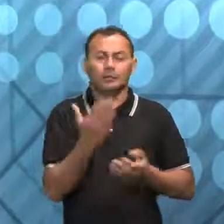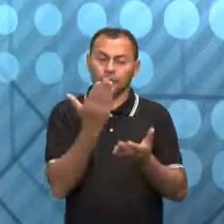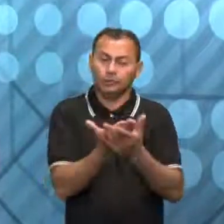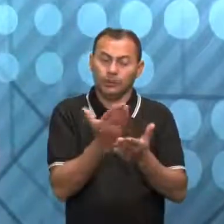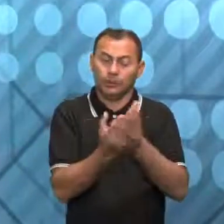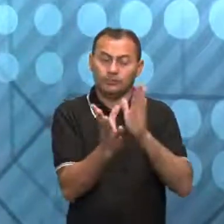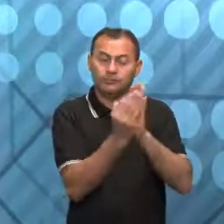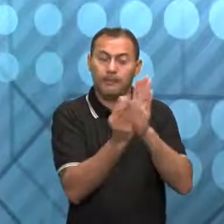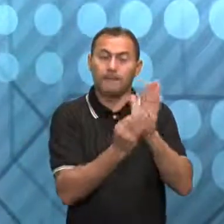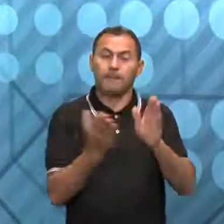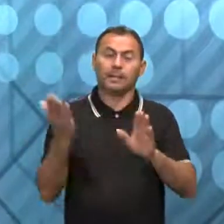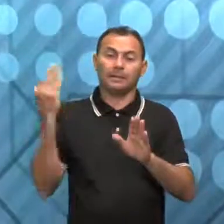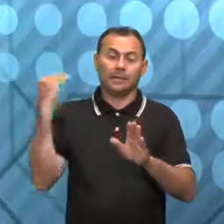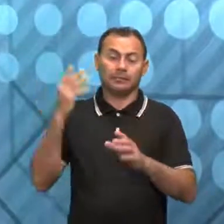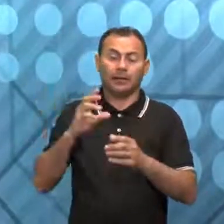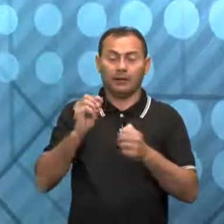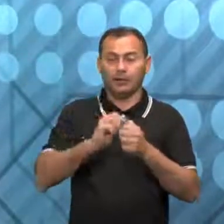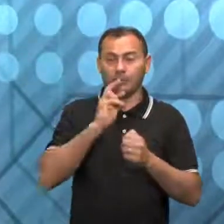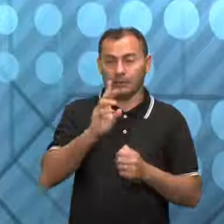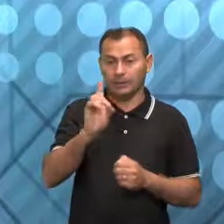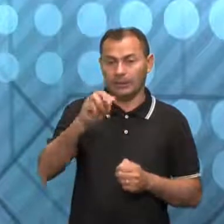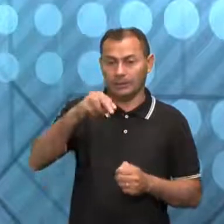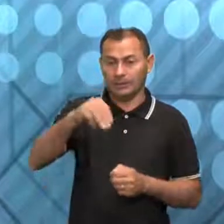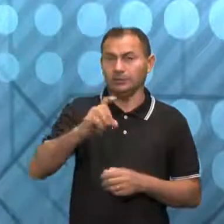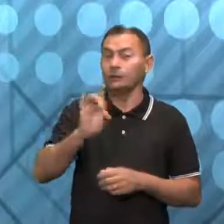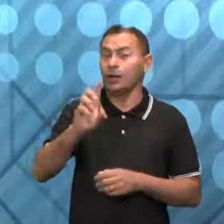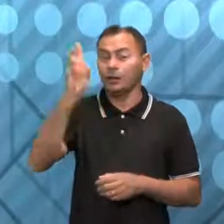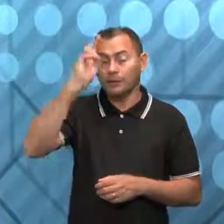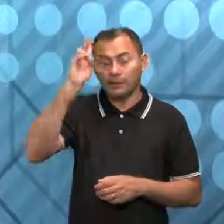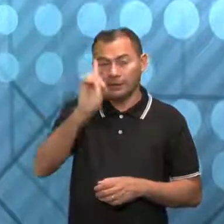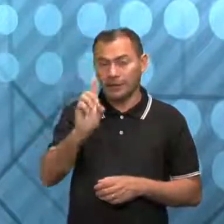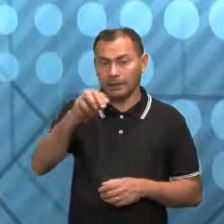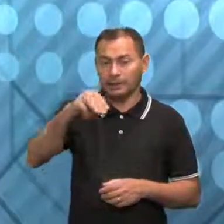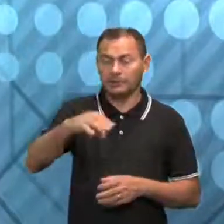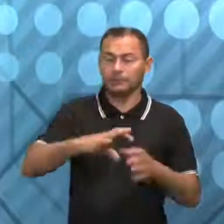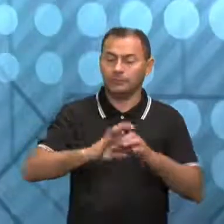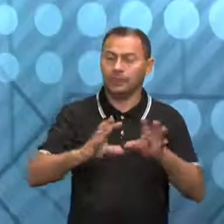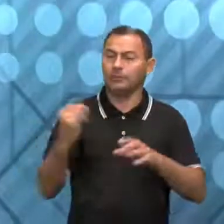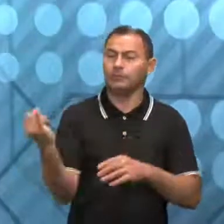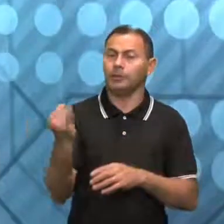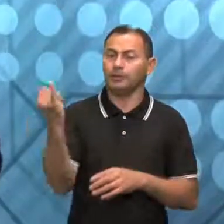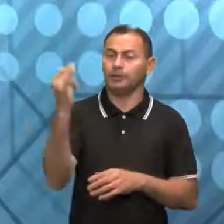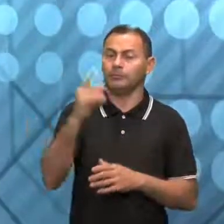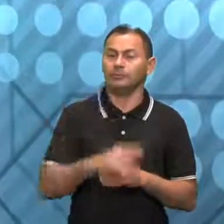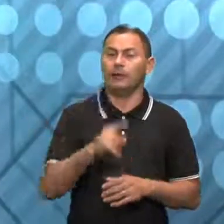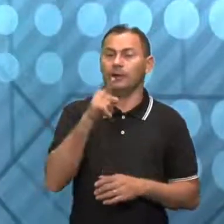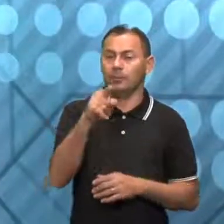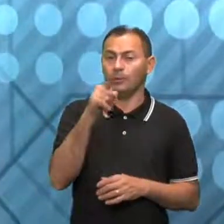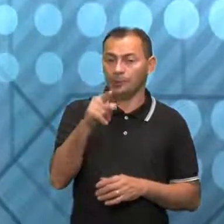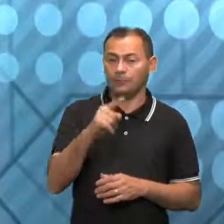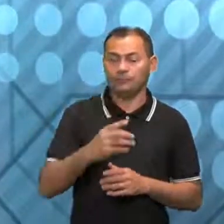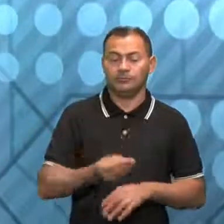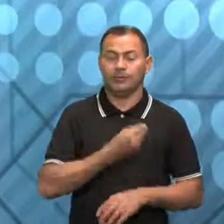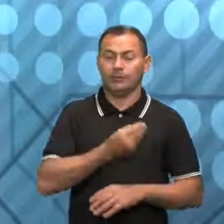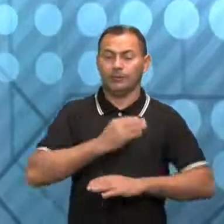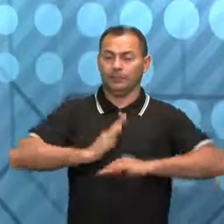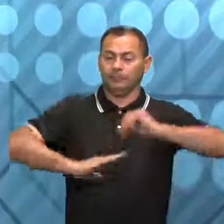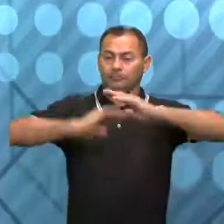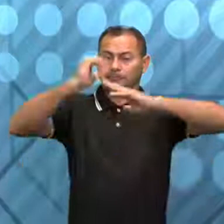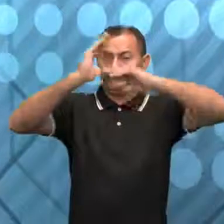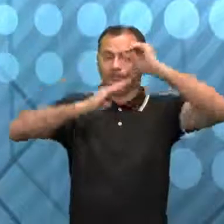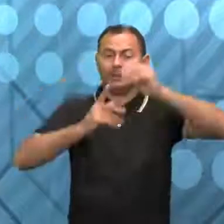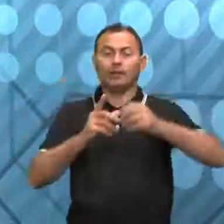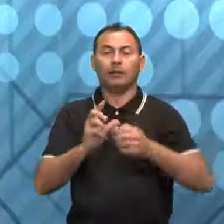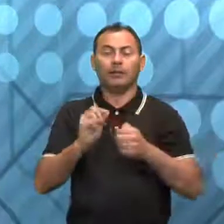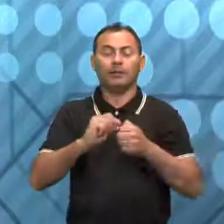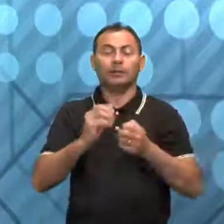estudar os conteúdos passados para fazer o DNM, beleza? Só lembrando que o DNM está aí, é muito importante para você, para a sua vida profissional, para quando você